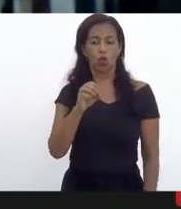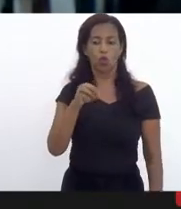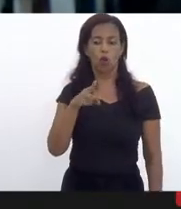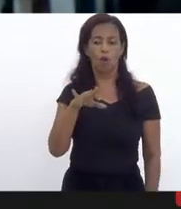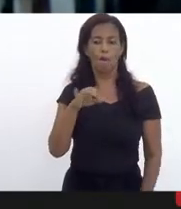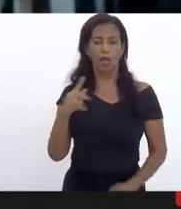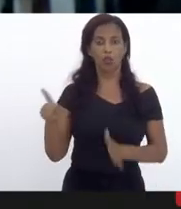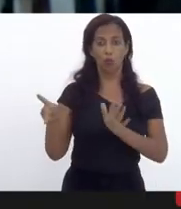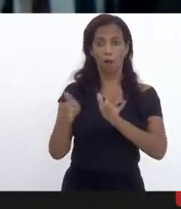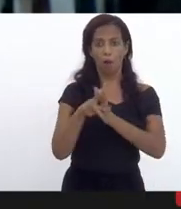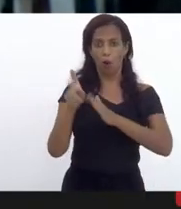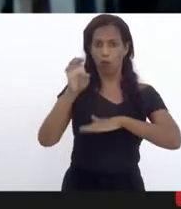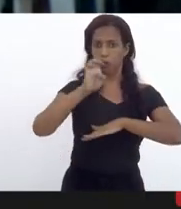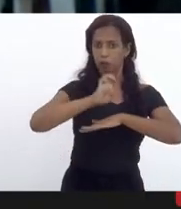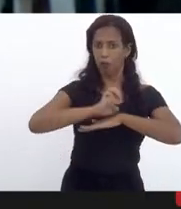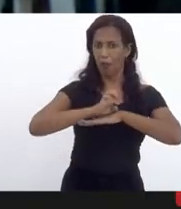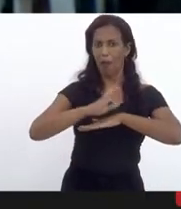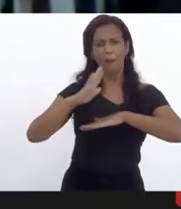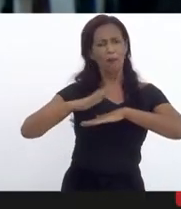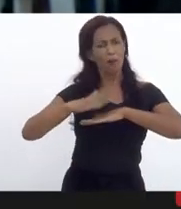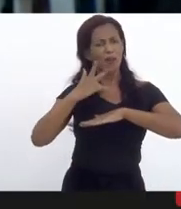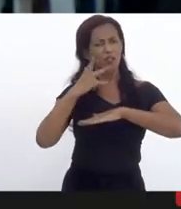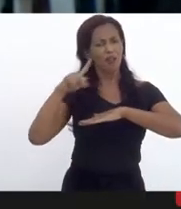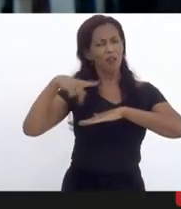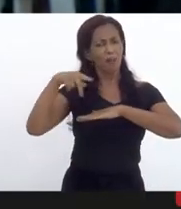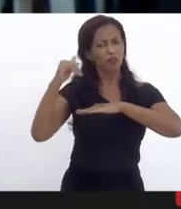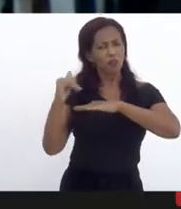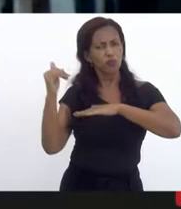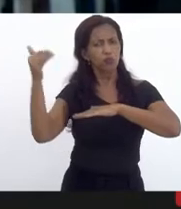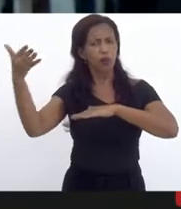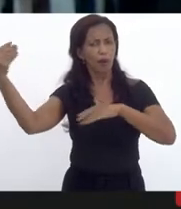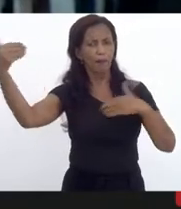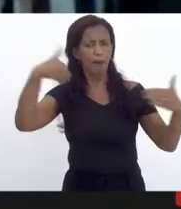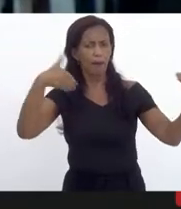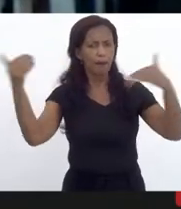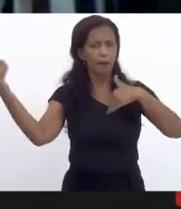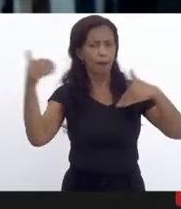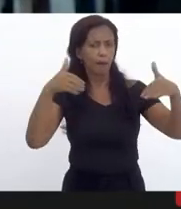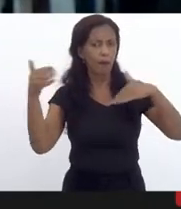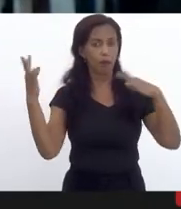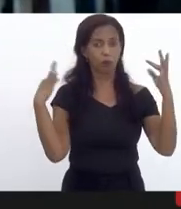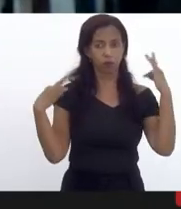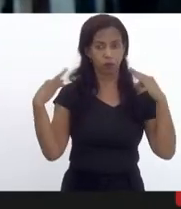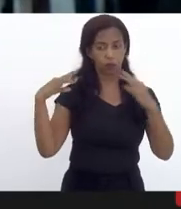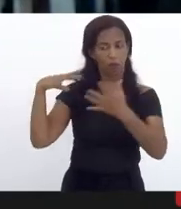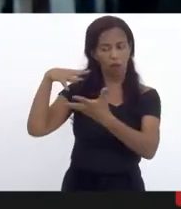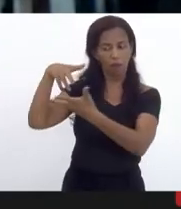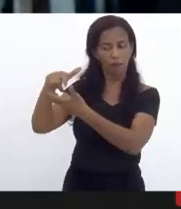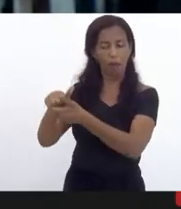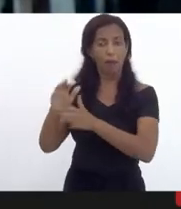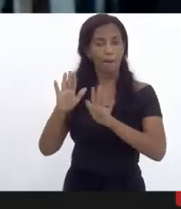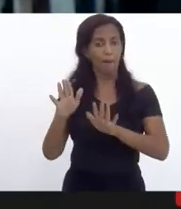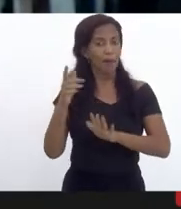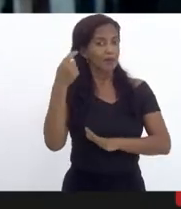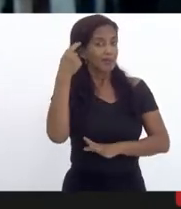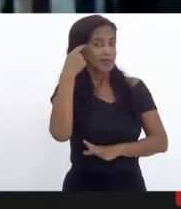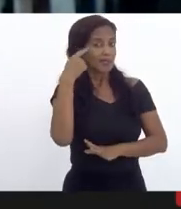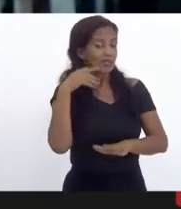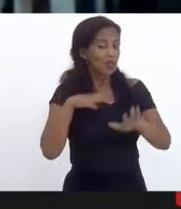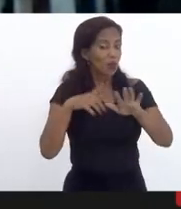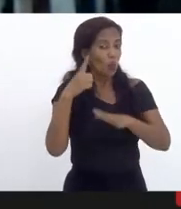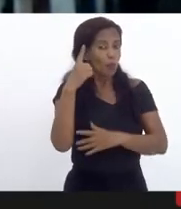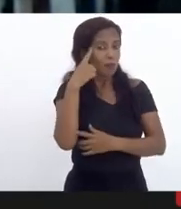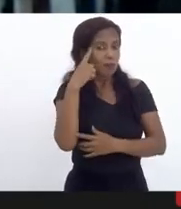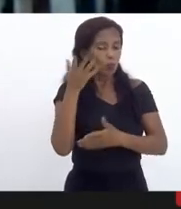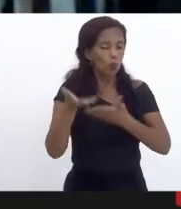internacional, é muito bacana a entrada de divisas internacionais por conta do turismo internacional, mas a gente tem que cuidar